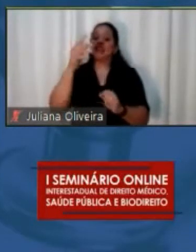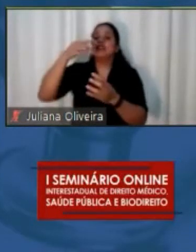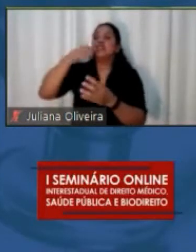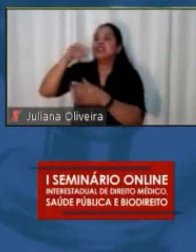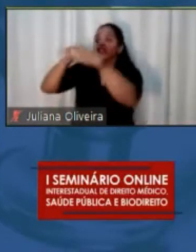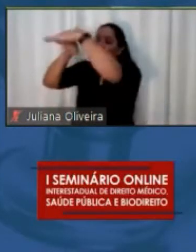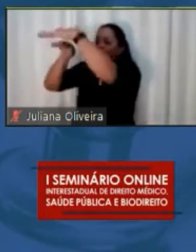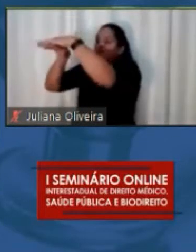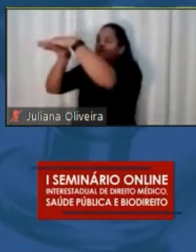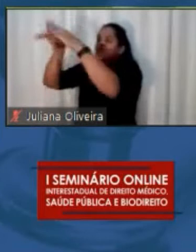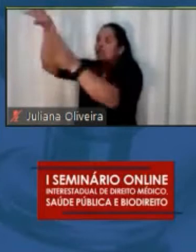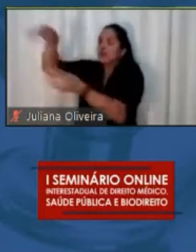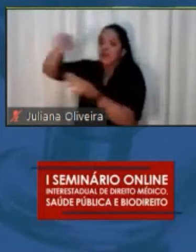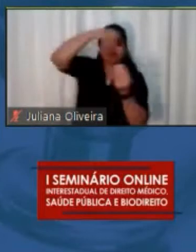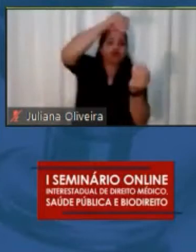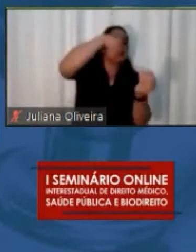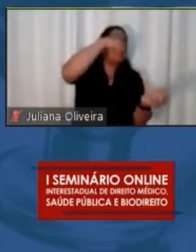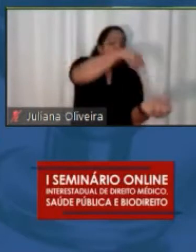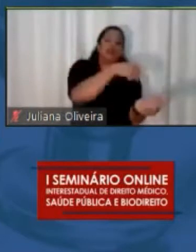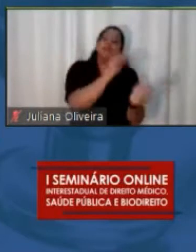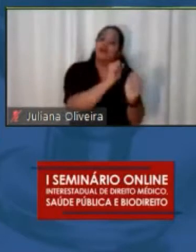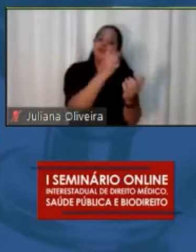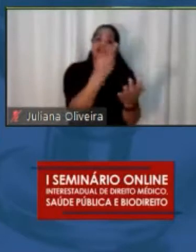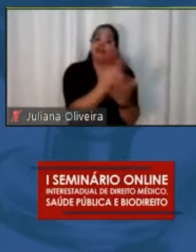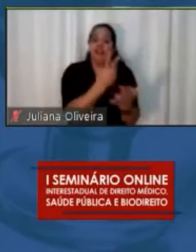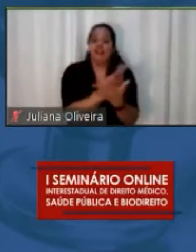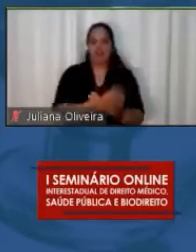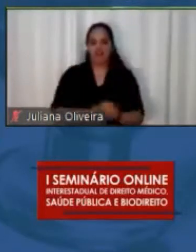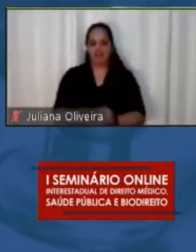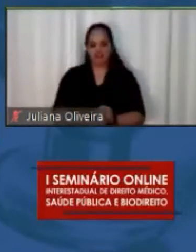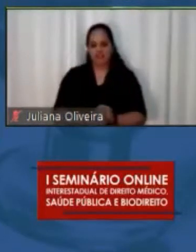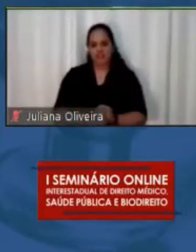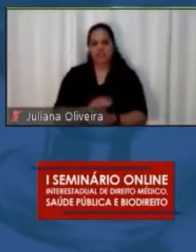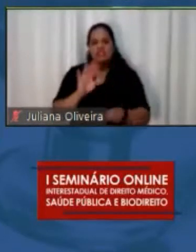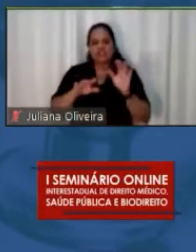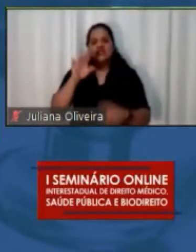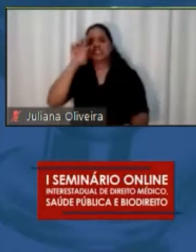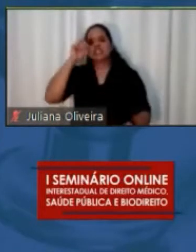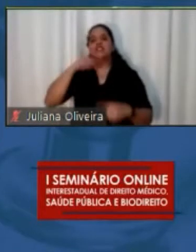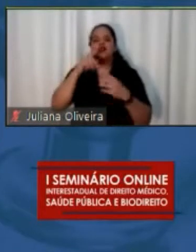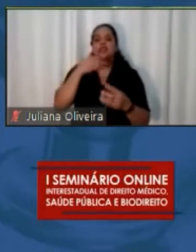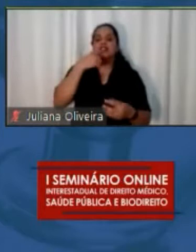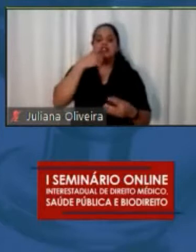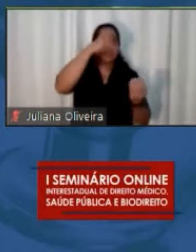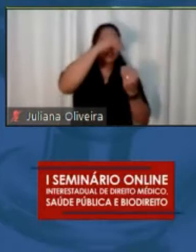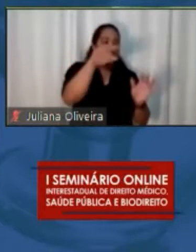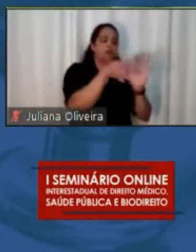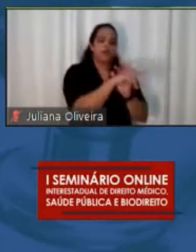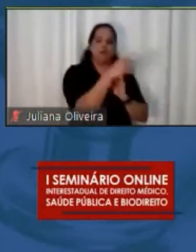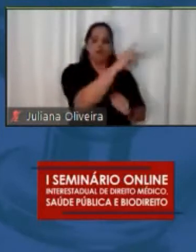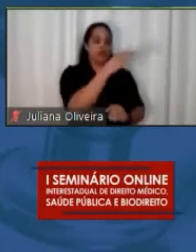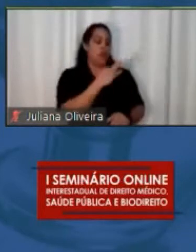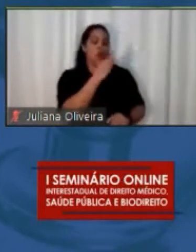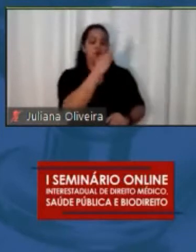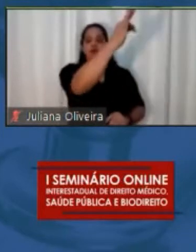tudo isso, nós não temos dúvida de dizer que o gerenciamento de sangue do paciente é aquilo que é o futuro da transfusão de